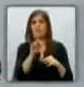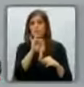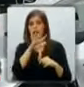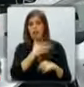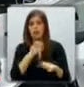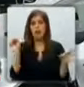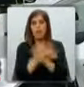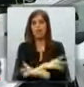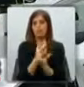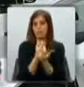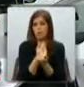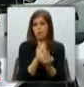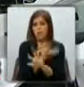branqueamento de capitais